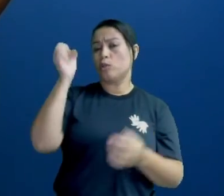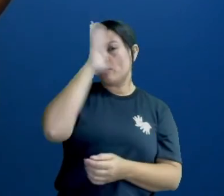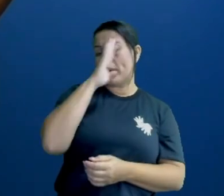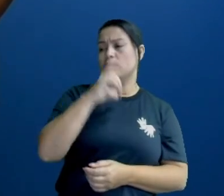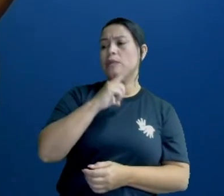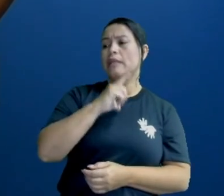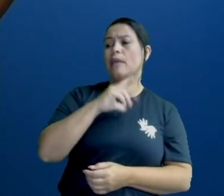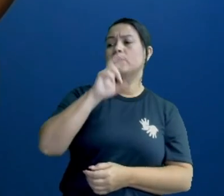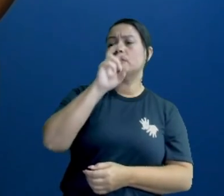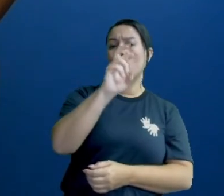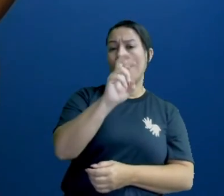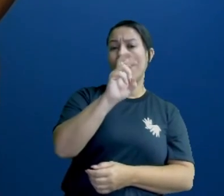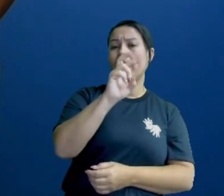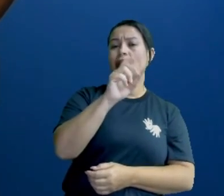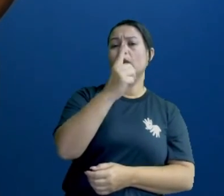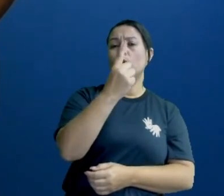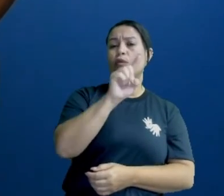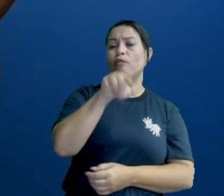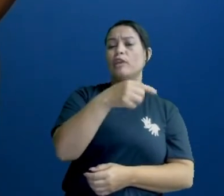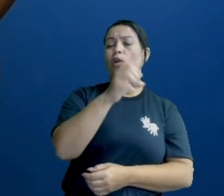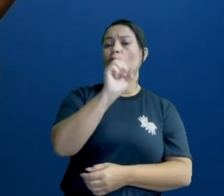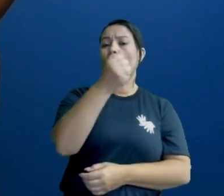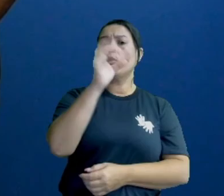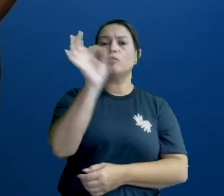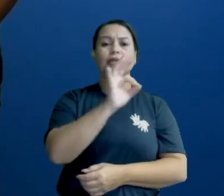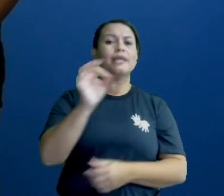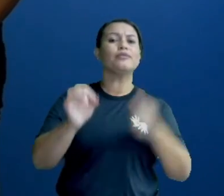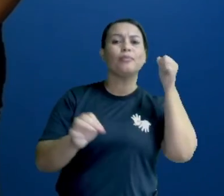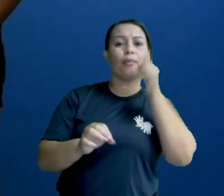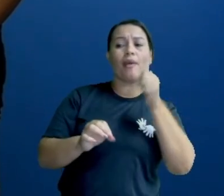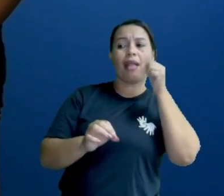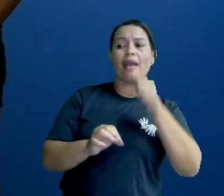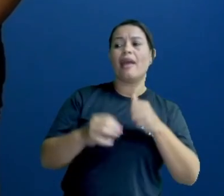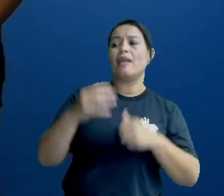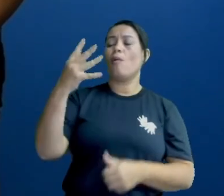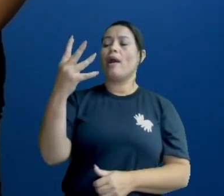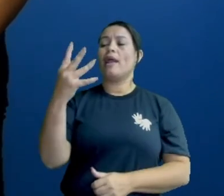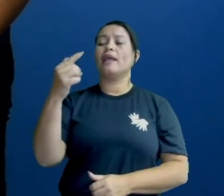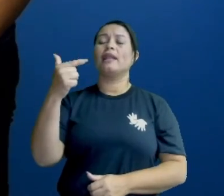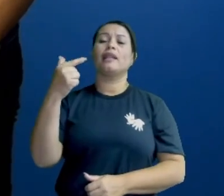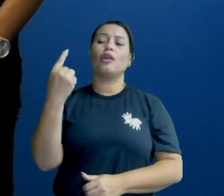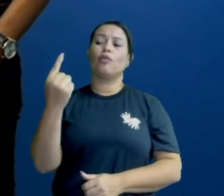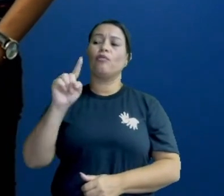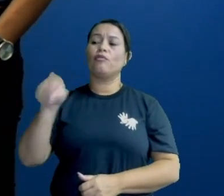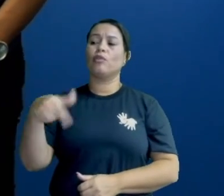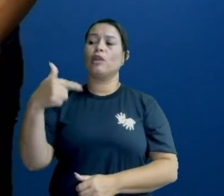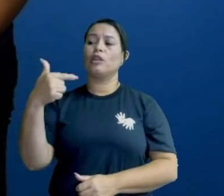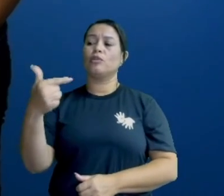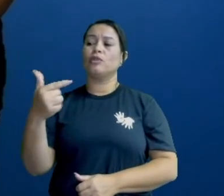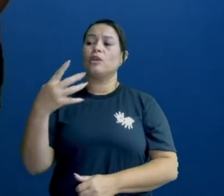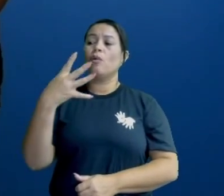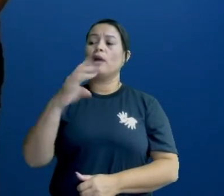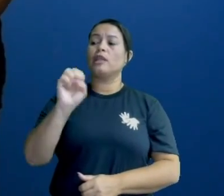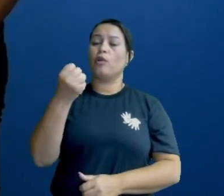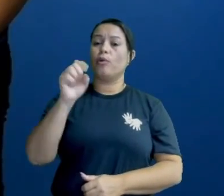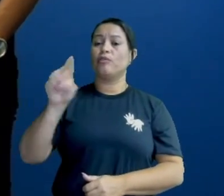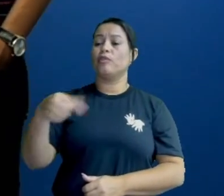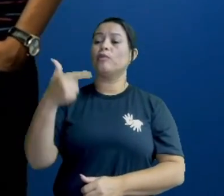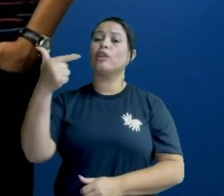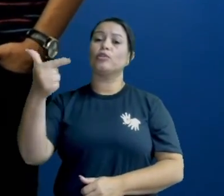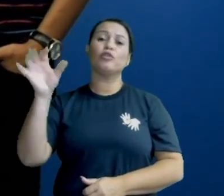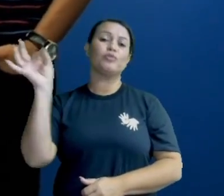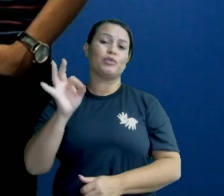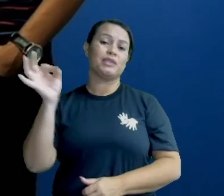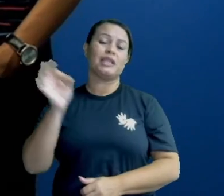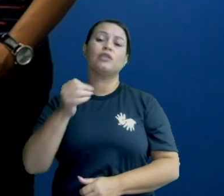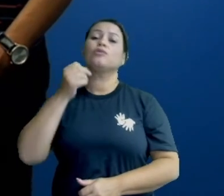de 51,8% da população sendo feminina e apenas 48,2%, apenas não, né? Em um total de